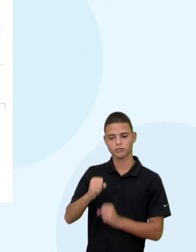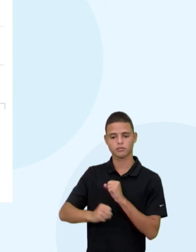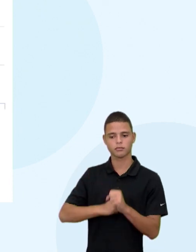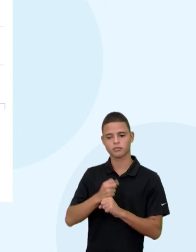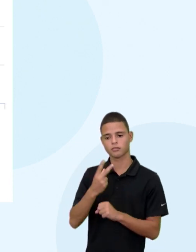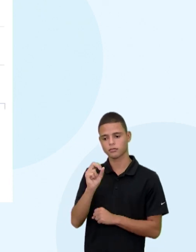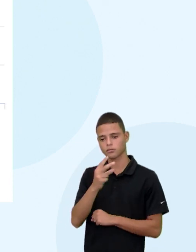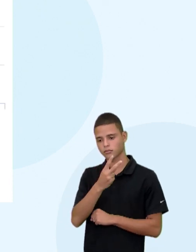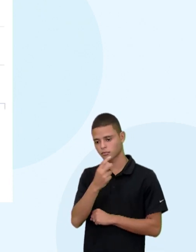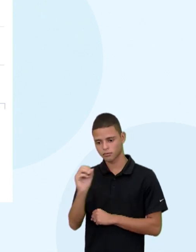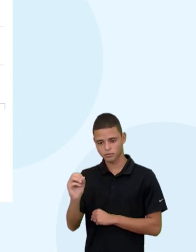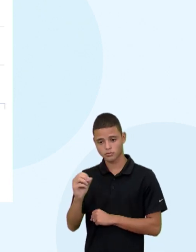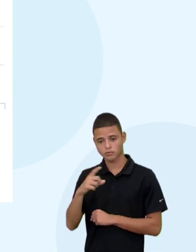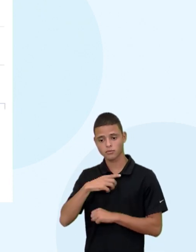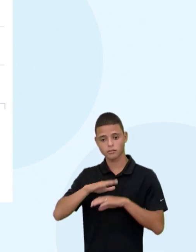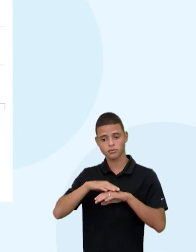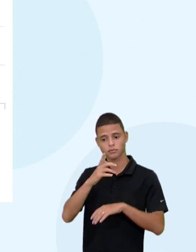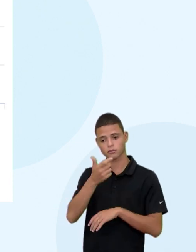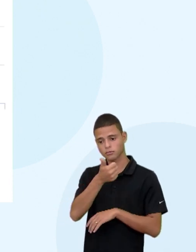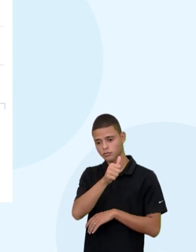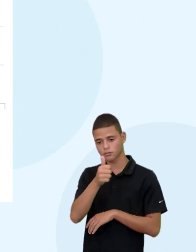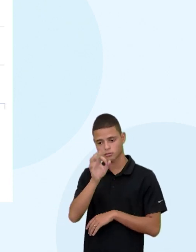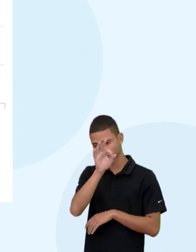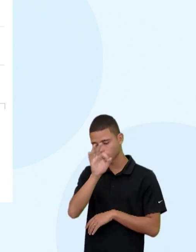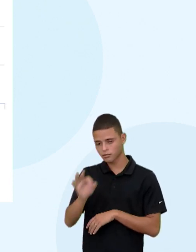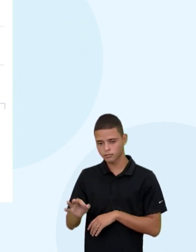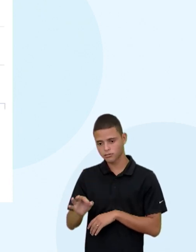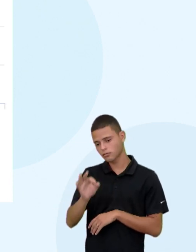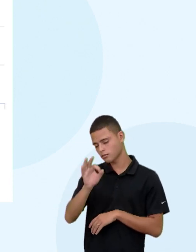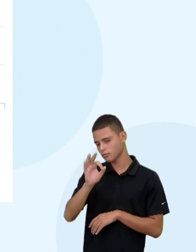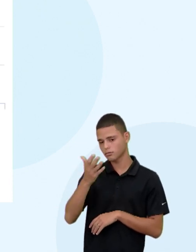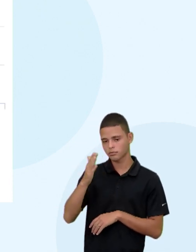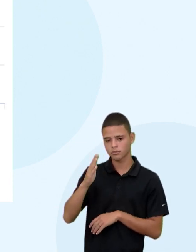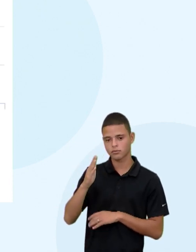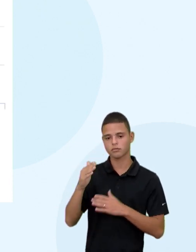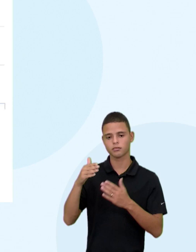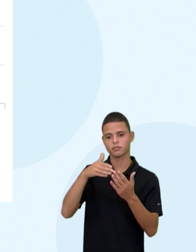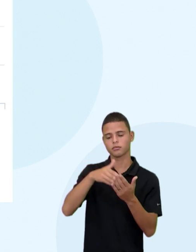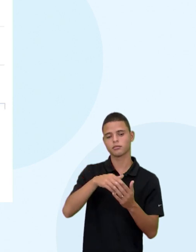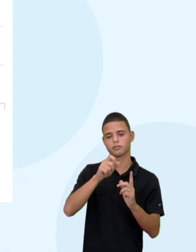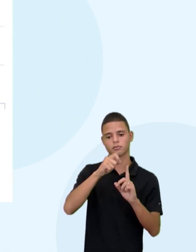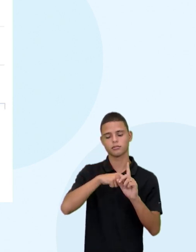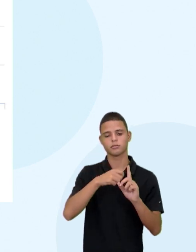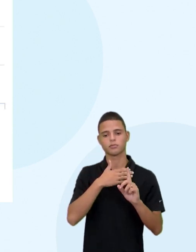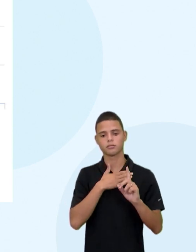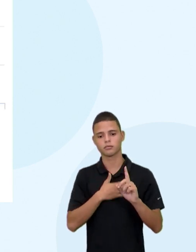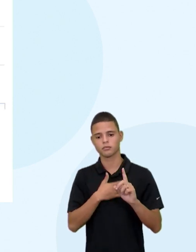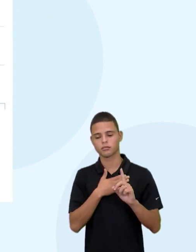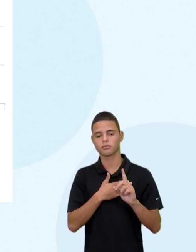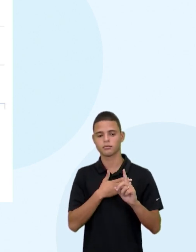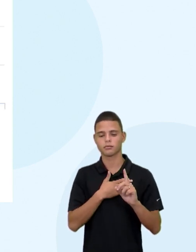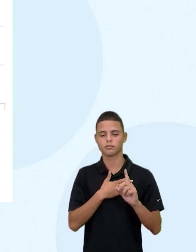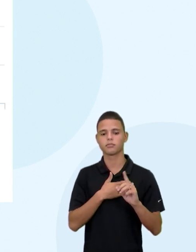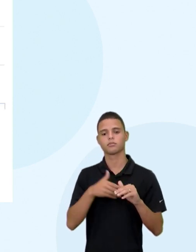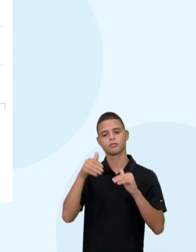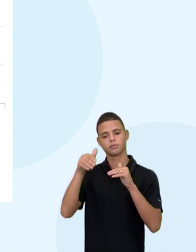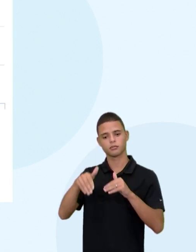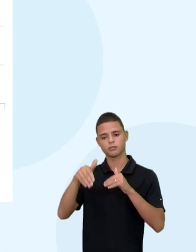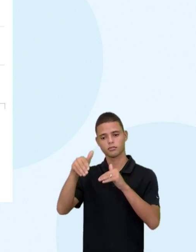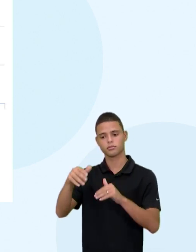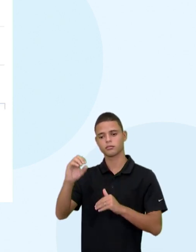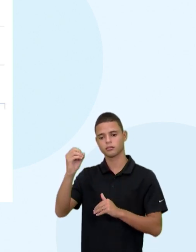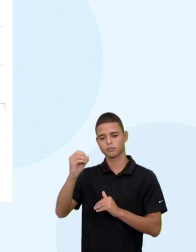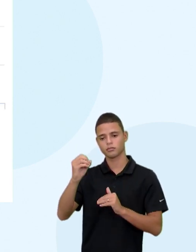de 11%. E depois, quando vai lá chegar para agosto, setembro, outubro de 2020,